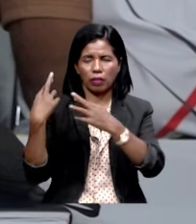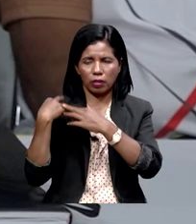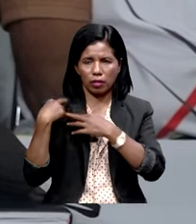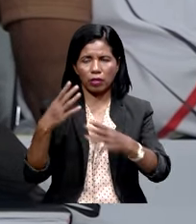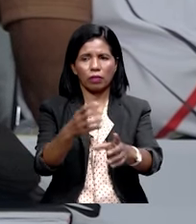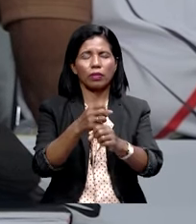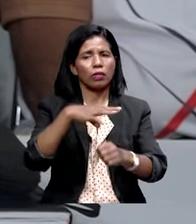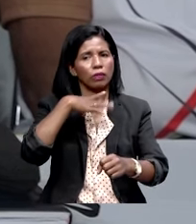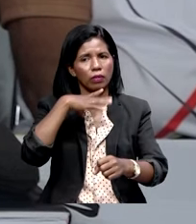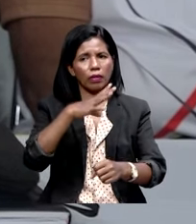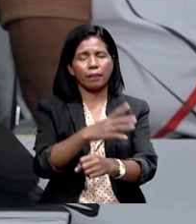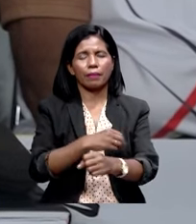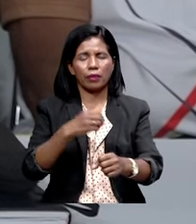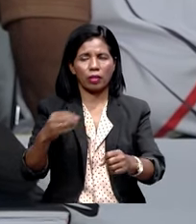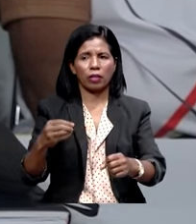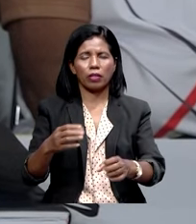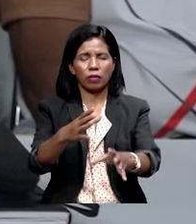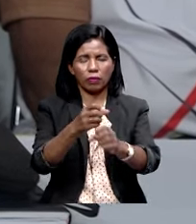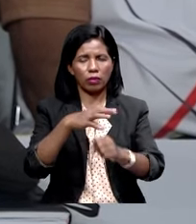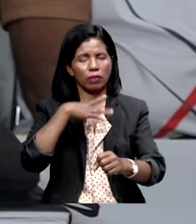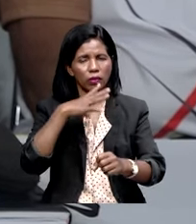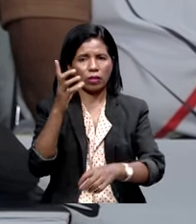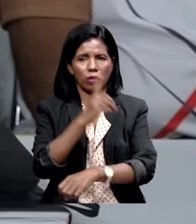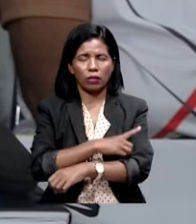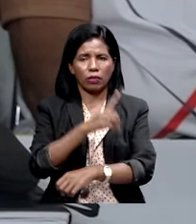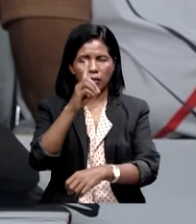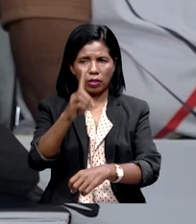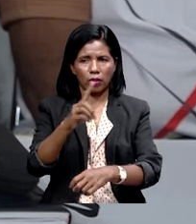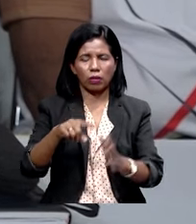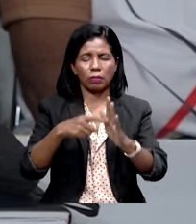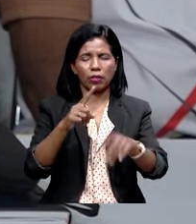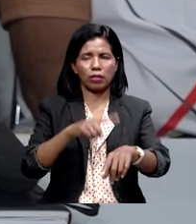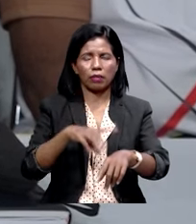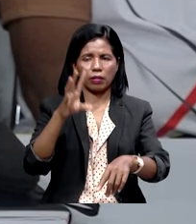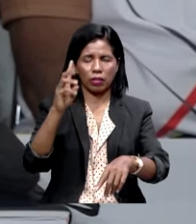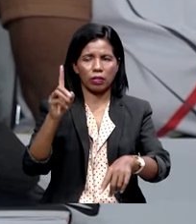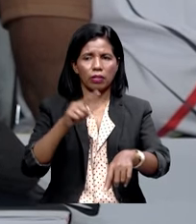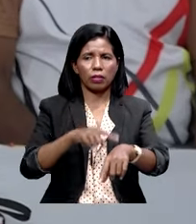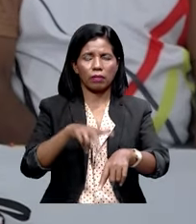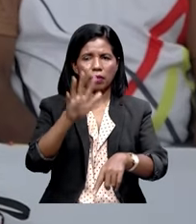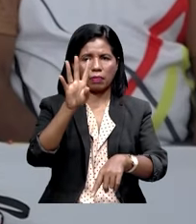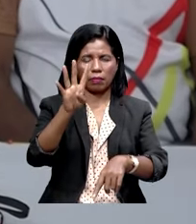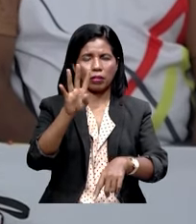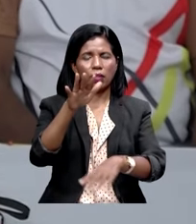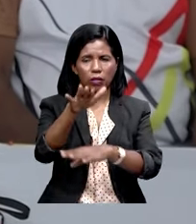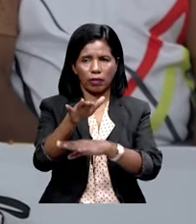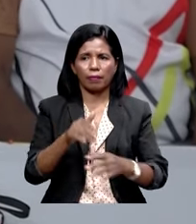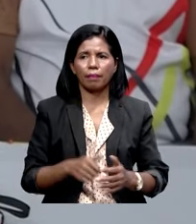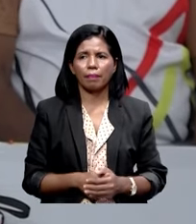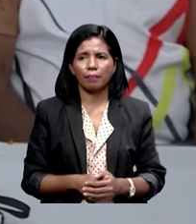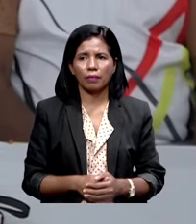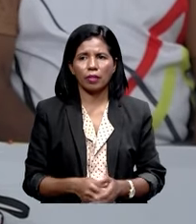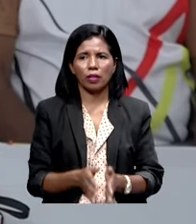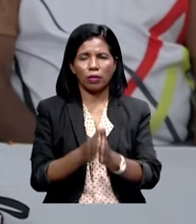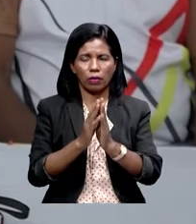ca lixo, a tu rau dalatolo e a loron ida, hau o si tucunen to tucat loro craig. Gregório Saldanha Moço,